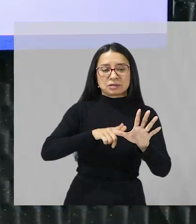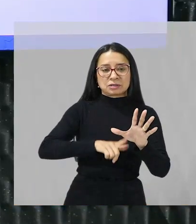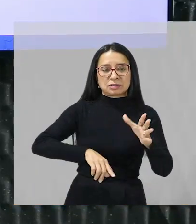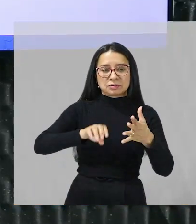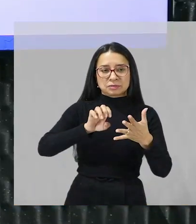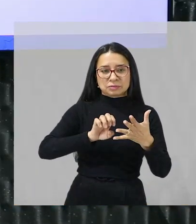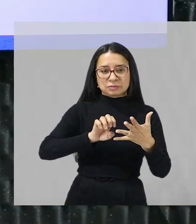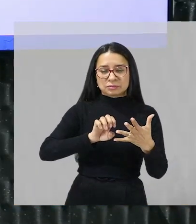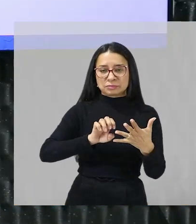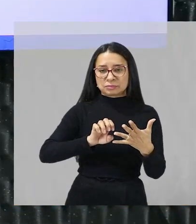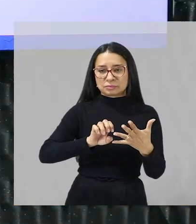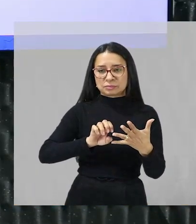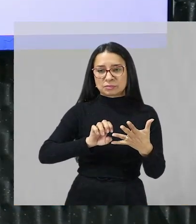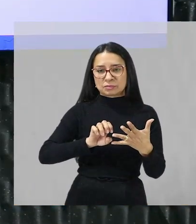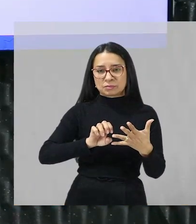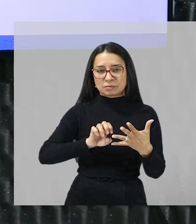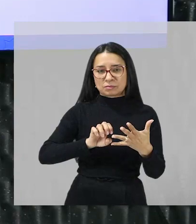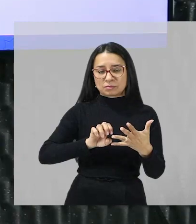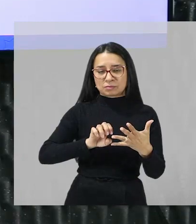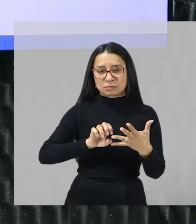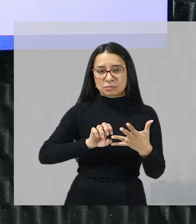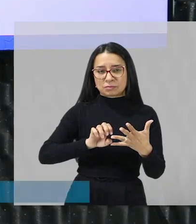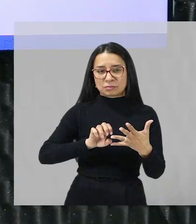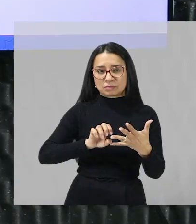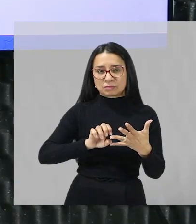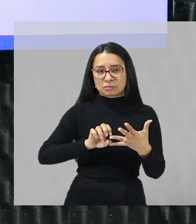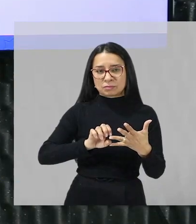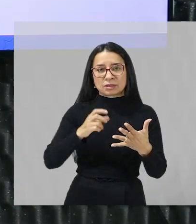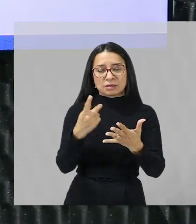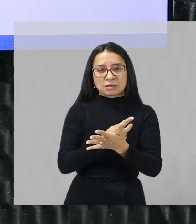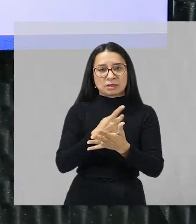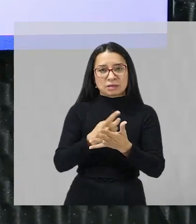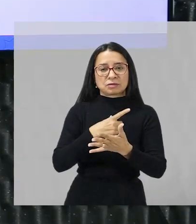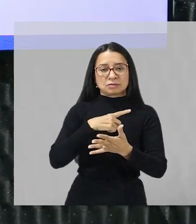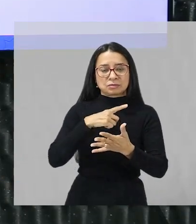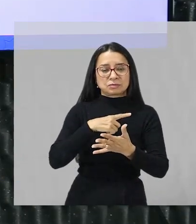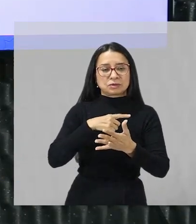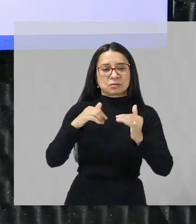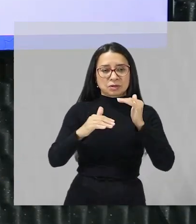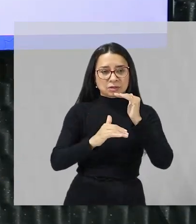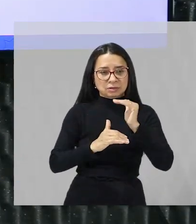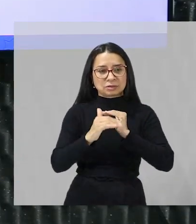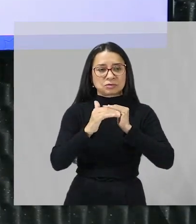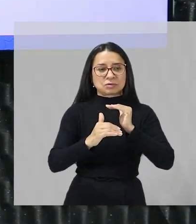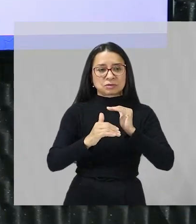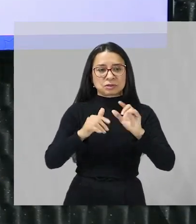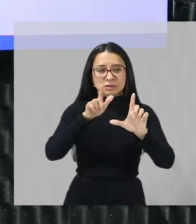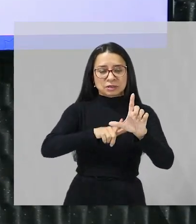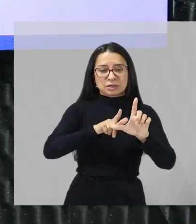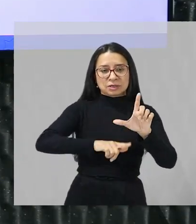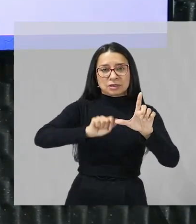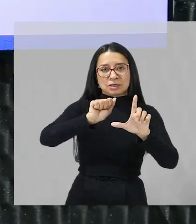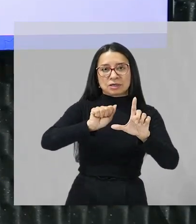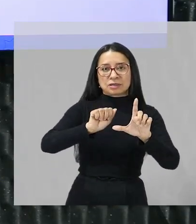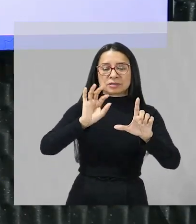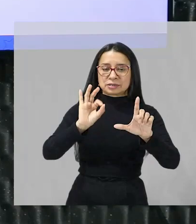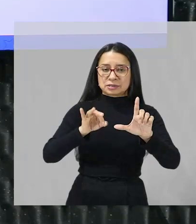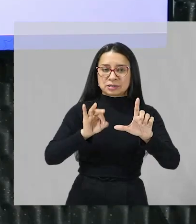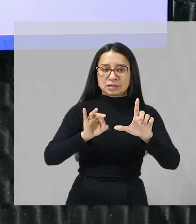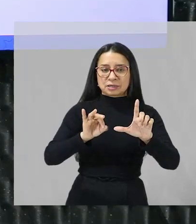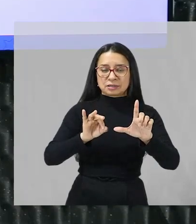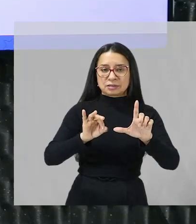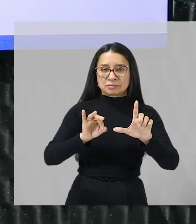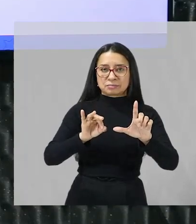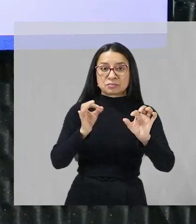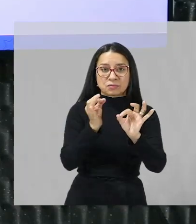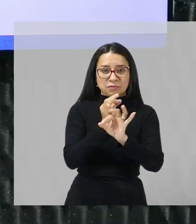desigualdade de tratamento por diferença fenotípica. Falso. Existe a desigualdade, então a gente marca a letra A, acerta a questão e a gente fica por aqui em mais